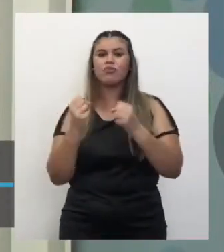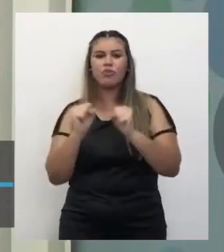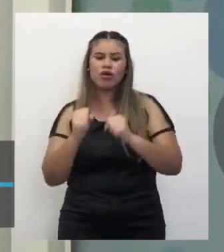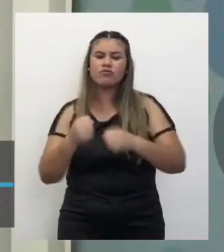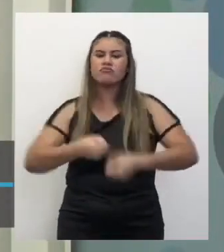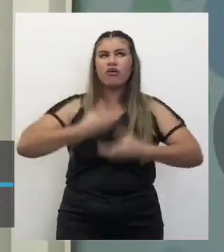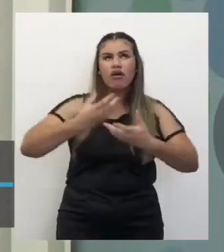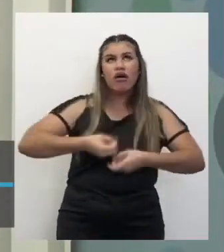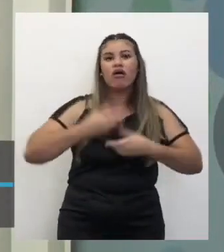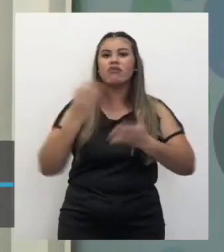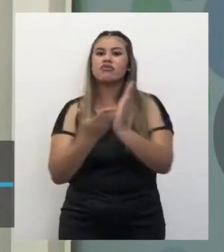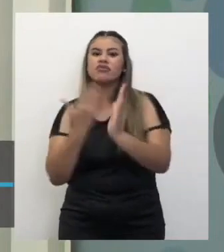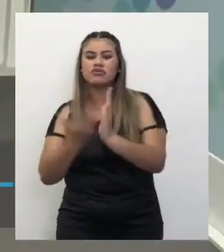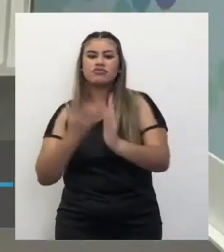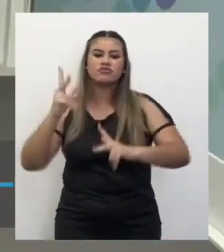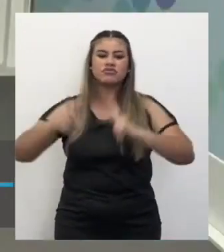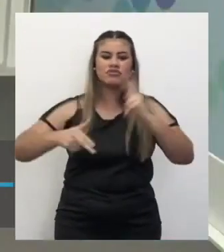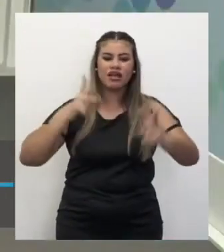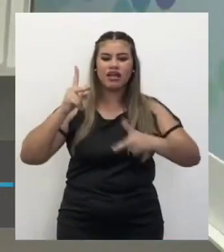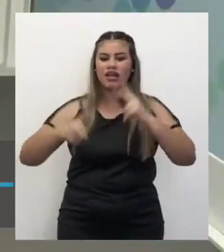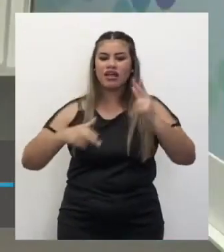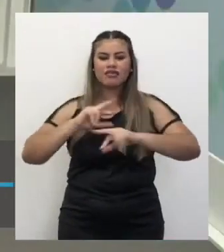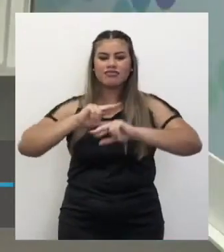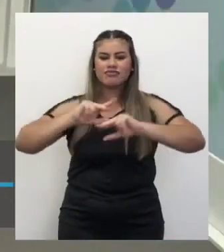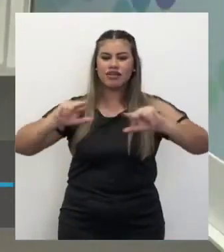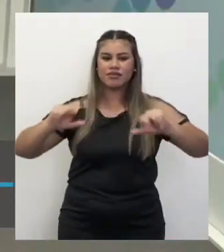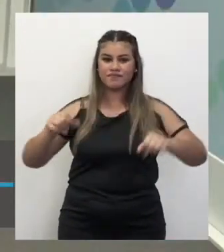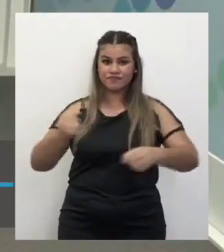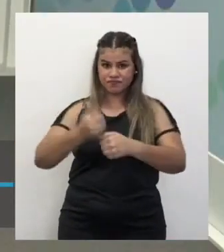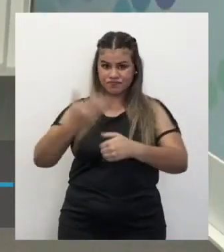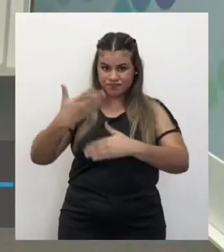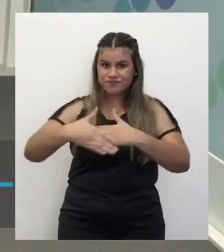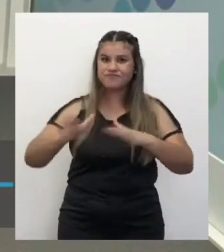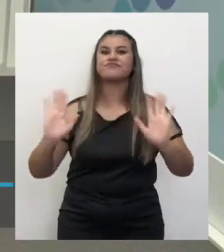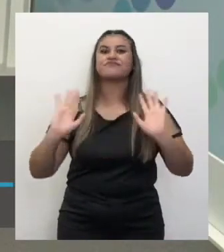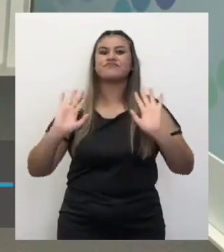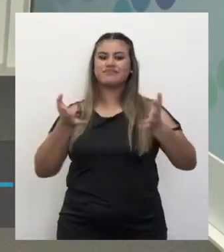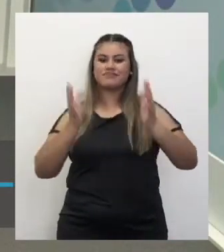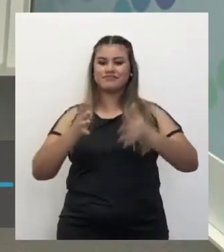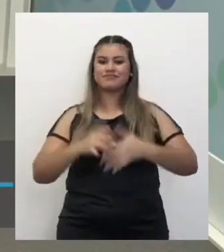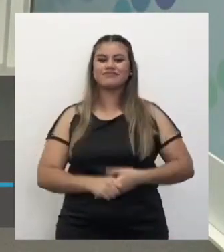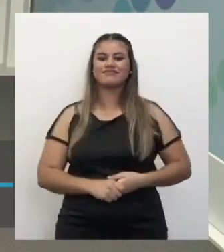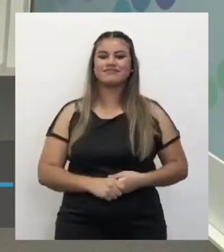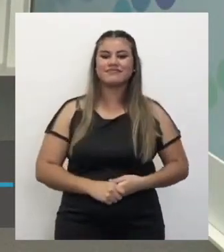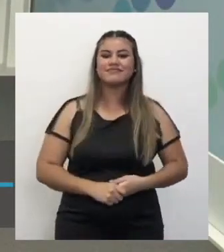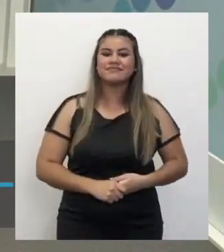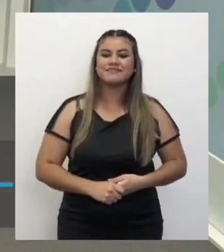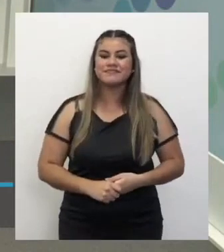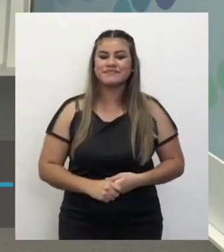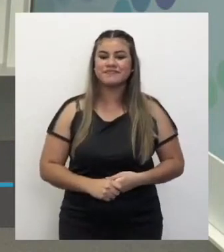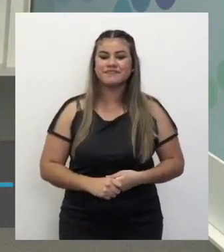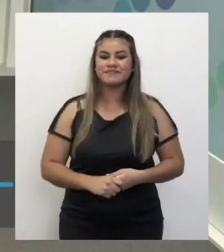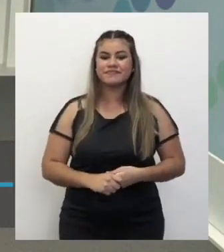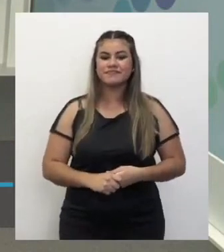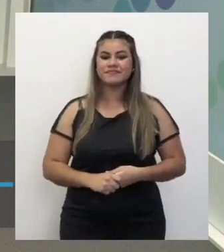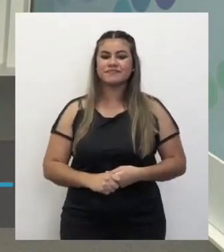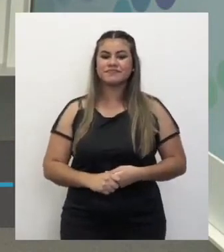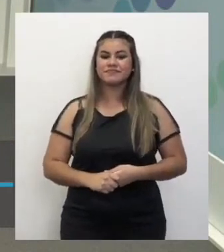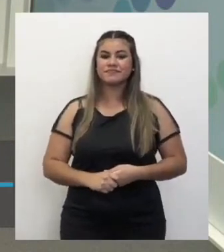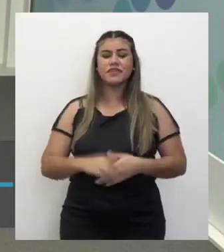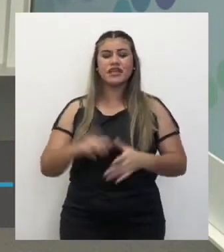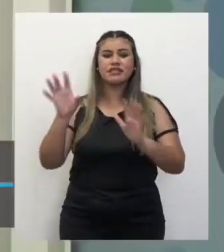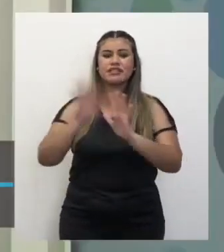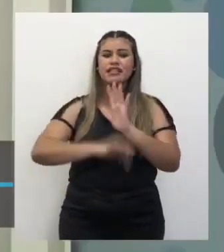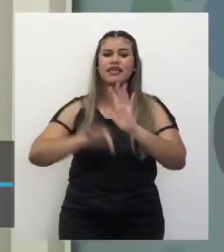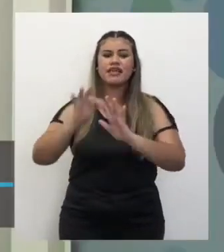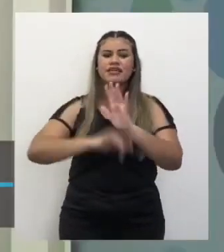livros, séries, filmes, quadros. Estão bravos, o chat só abriu agora, já abriu. Abriu agora, pronto. Compartilhe conosco outros textos que falem